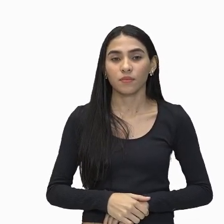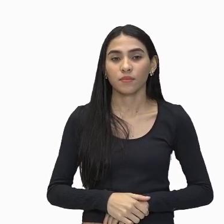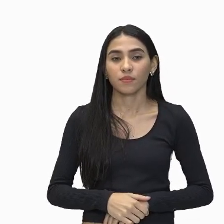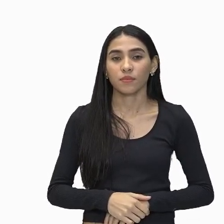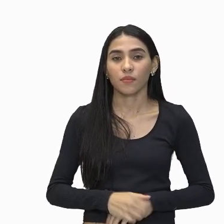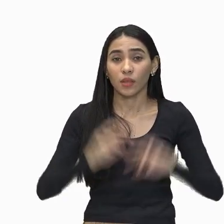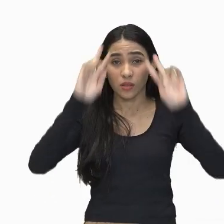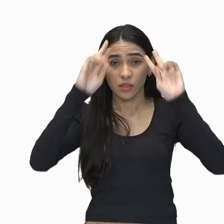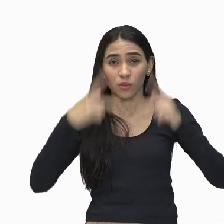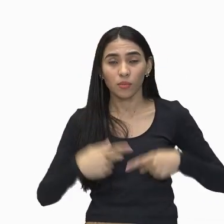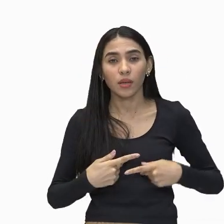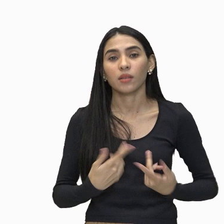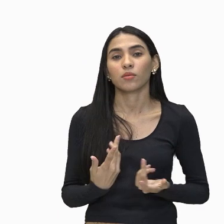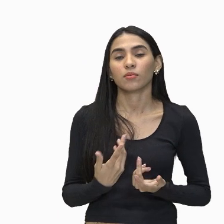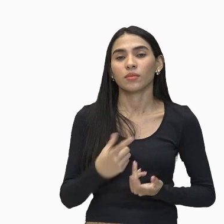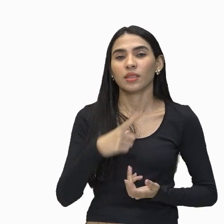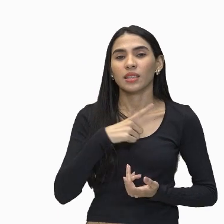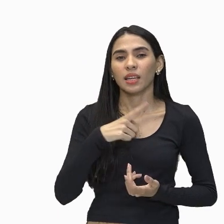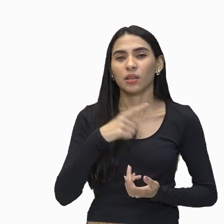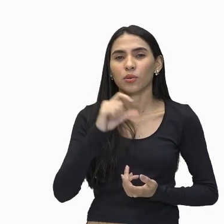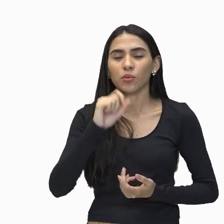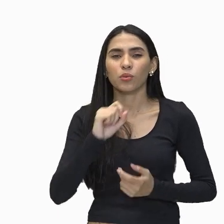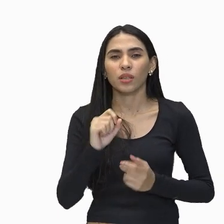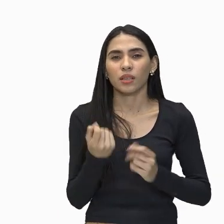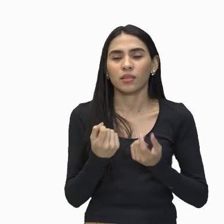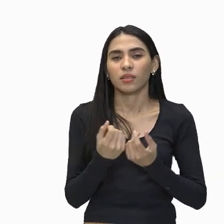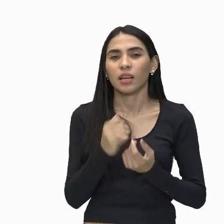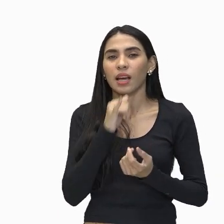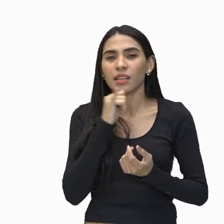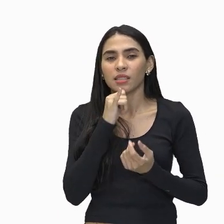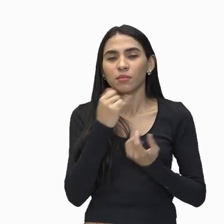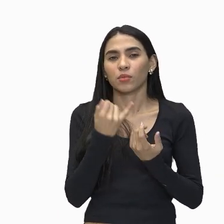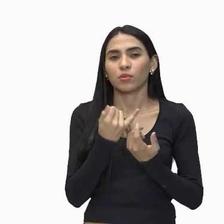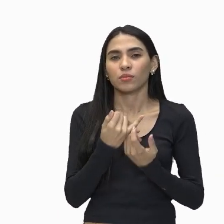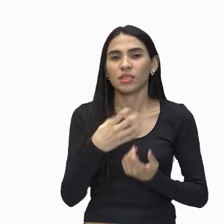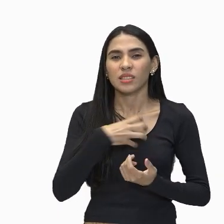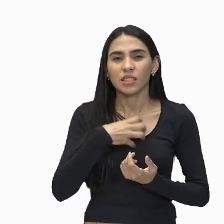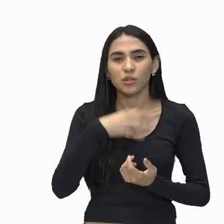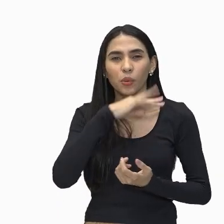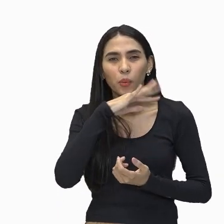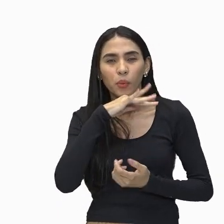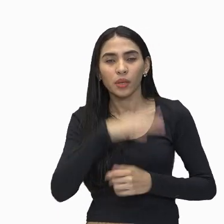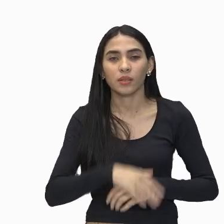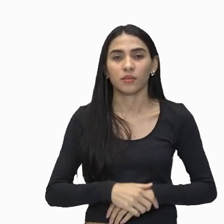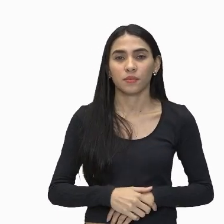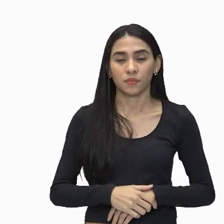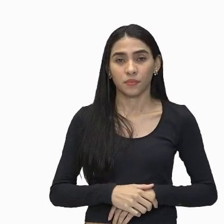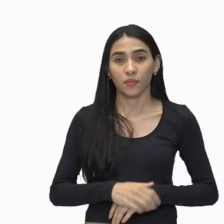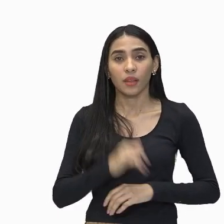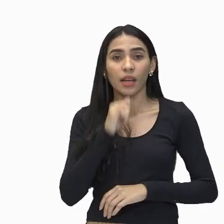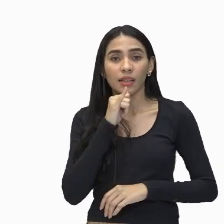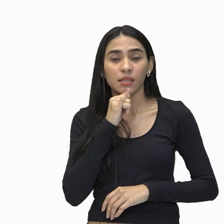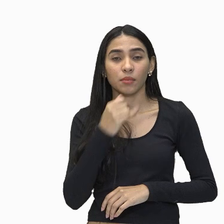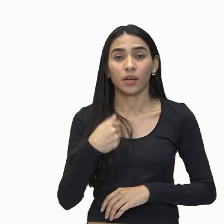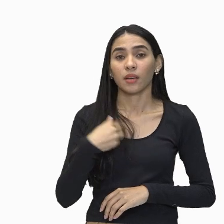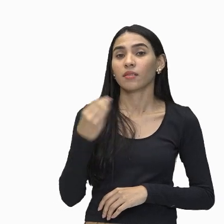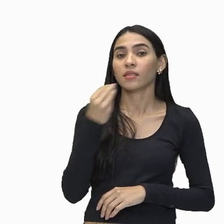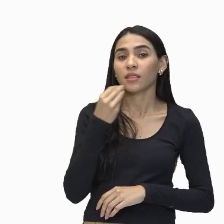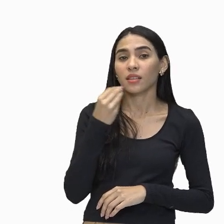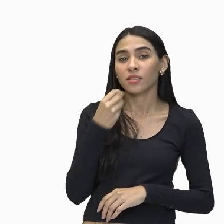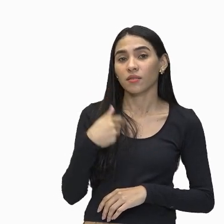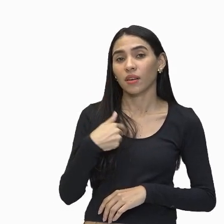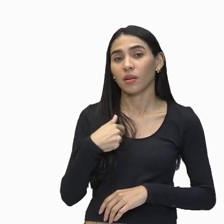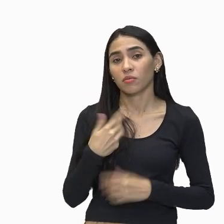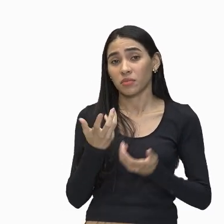eu, tá? O que que é essa destruição do eu? É a tentativa de eu querer realizar